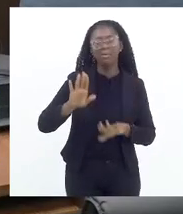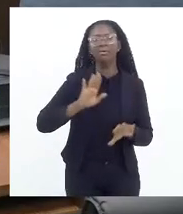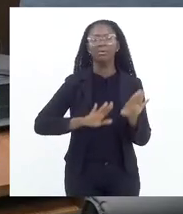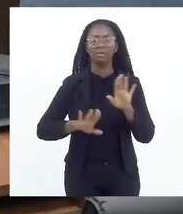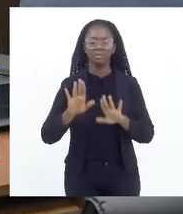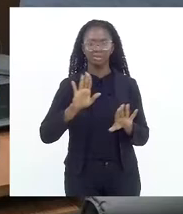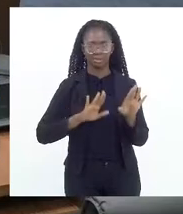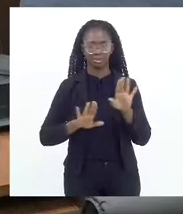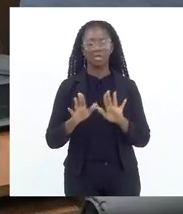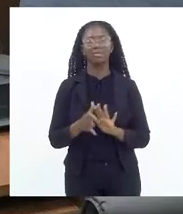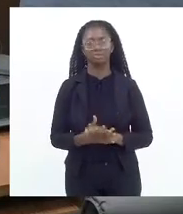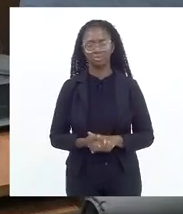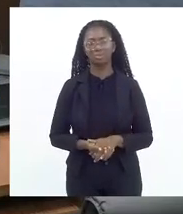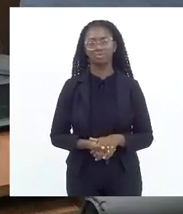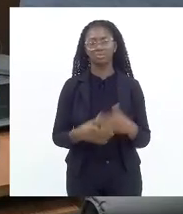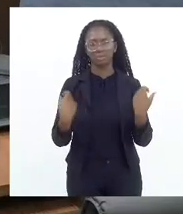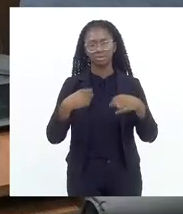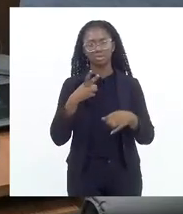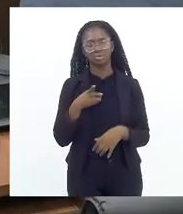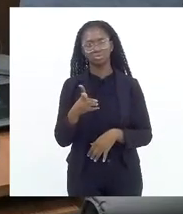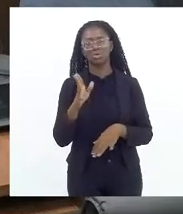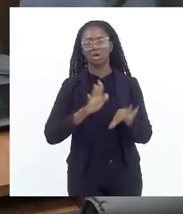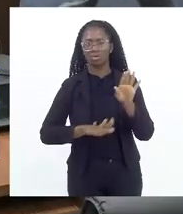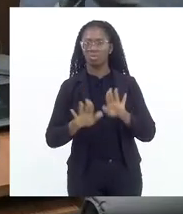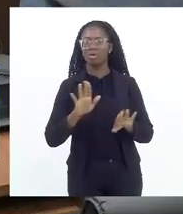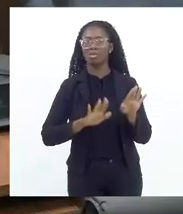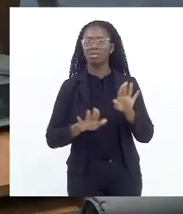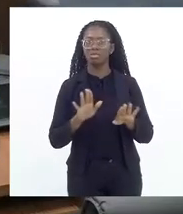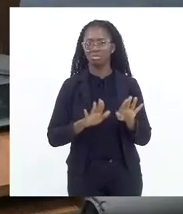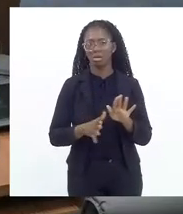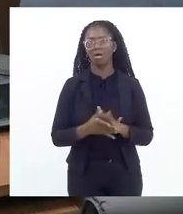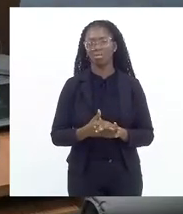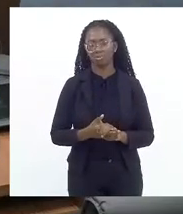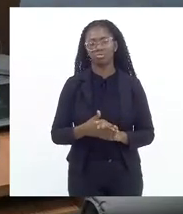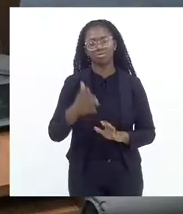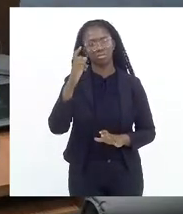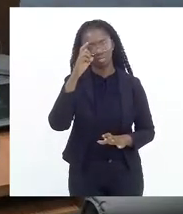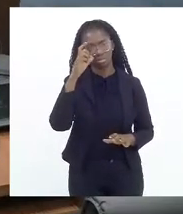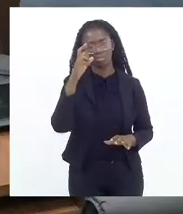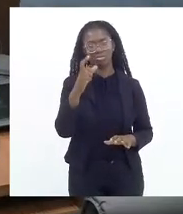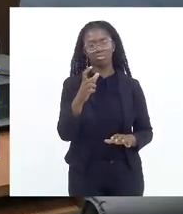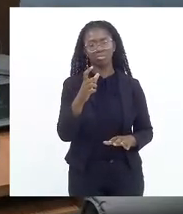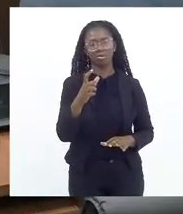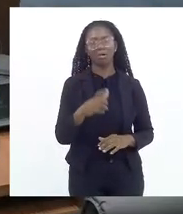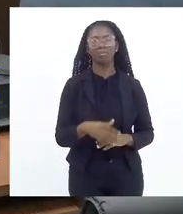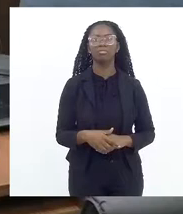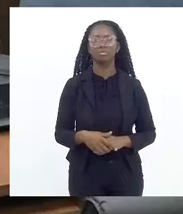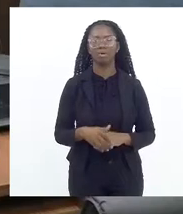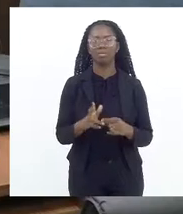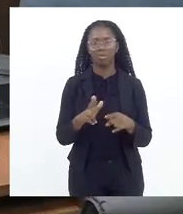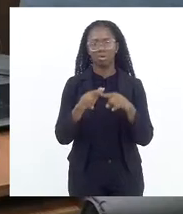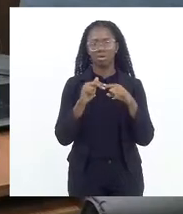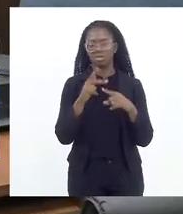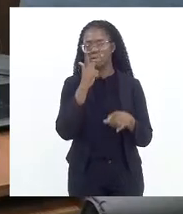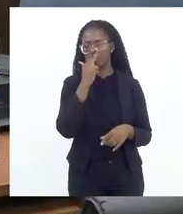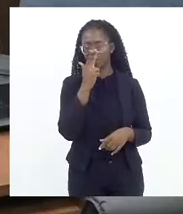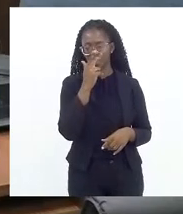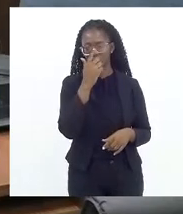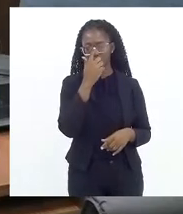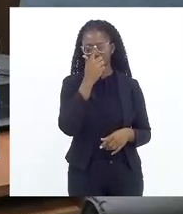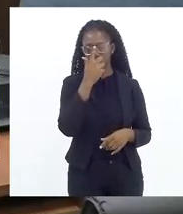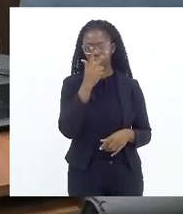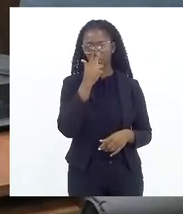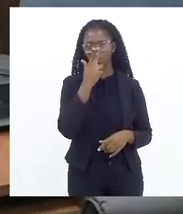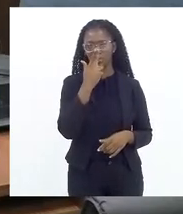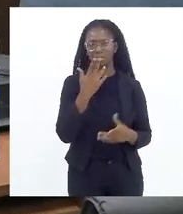essa premissa do cuidado, da prudência, que vem me parecendo passar